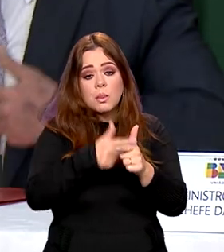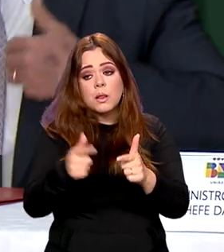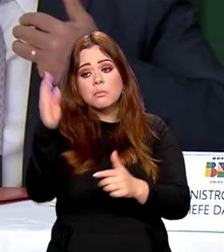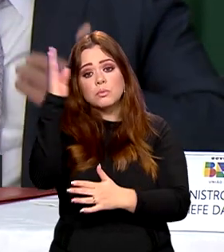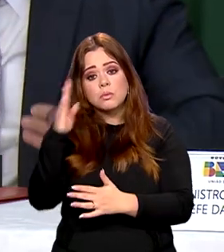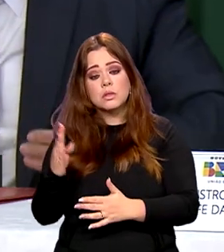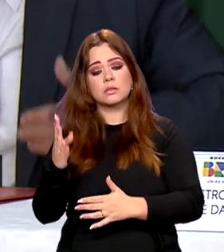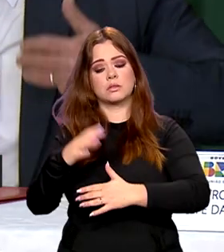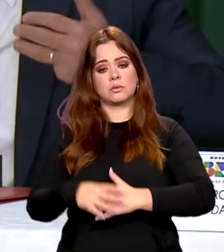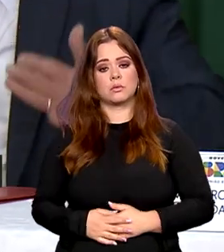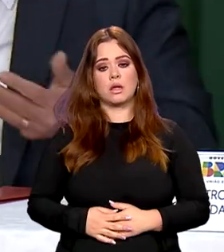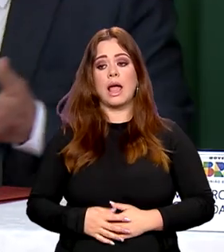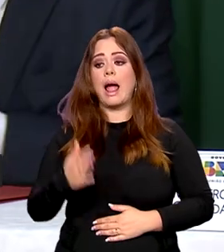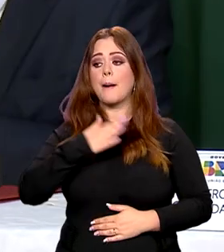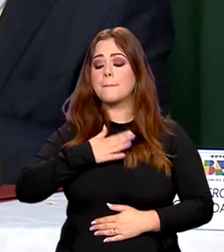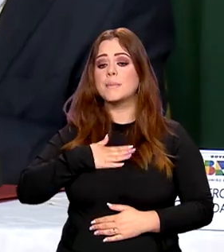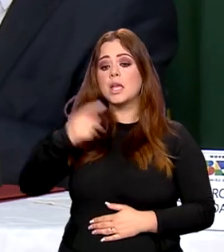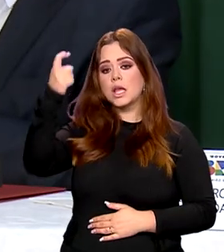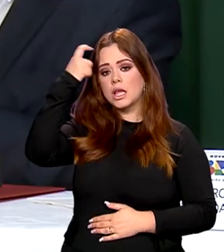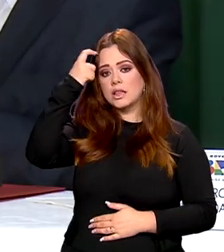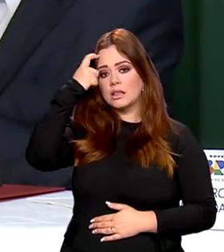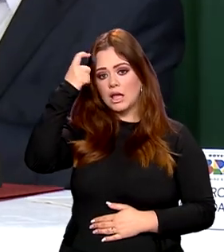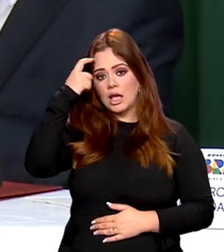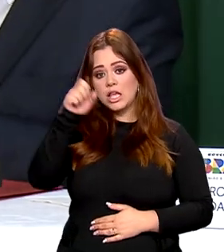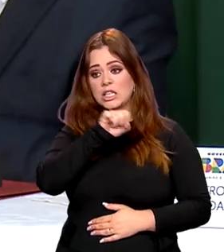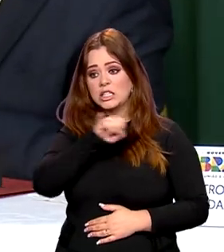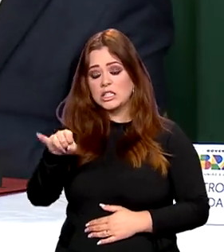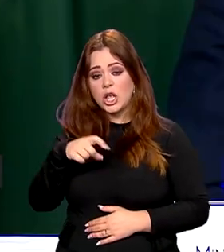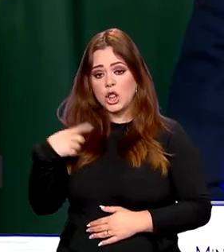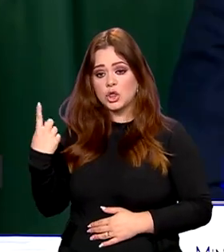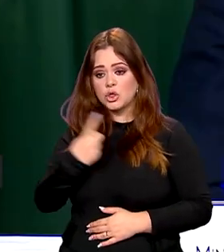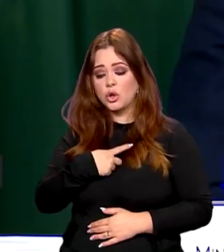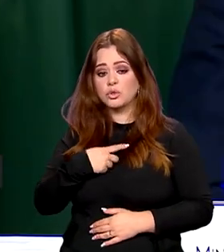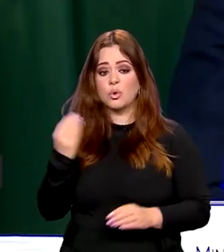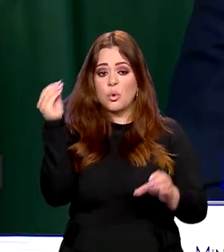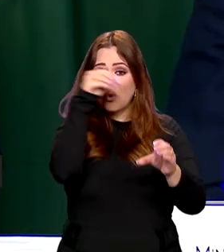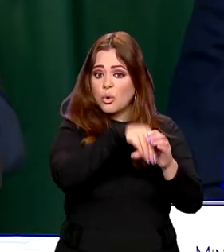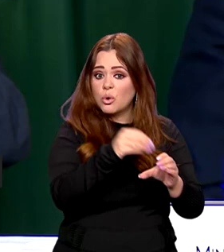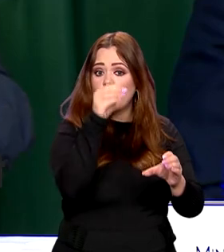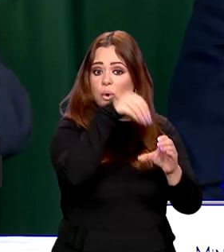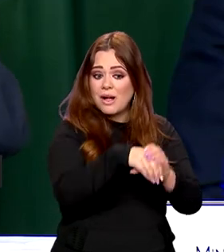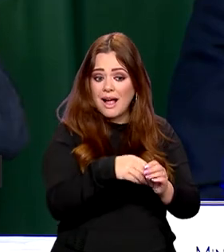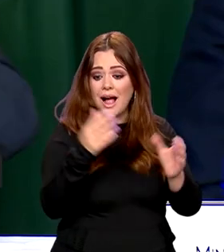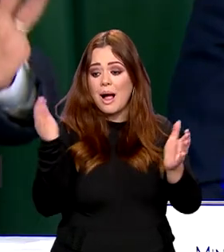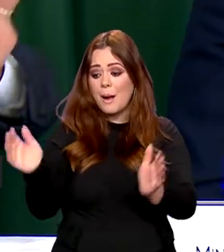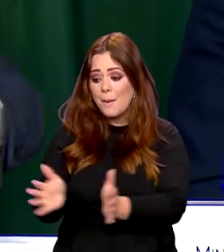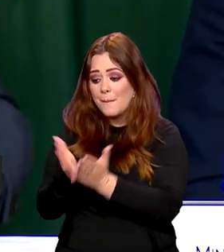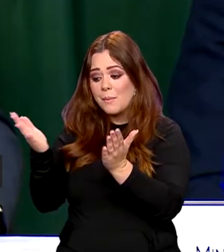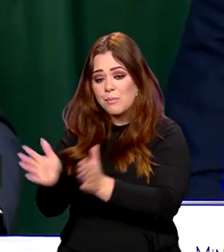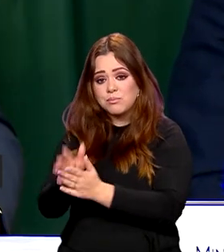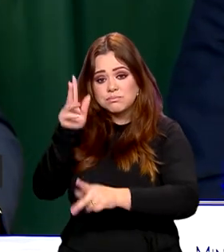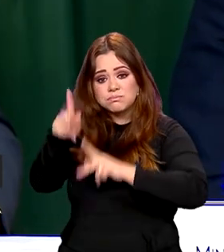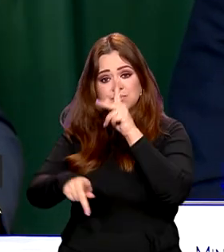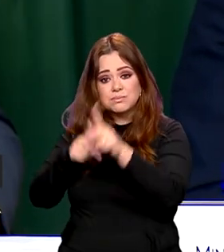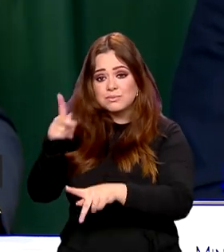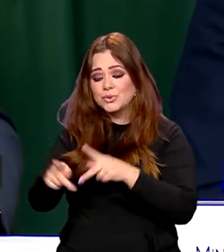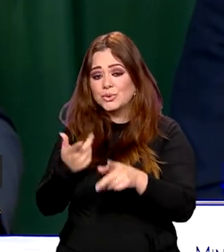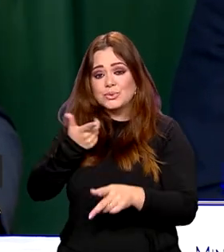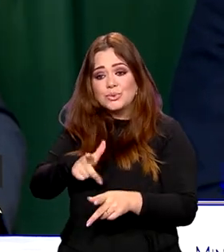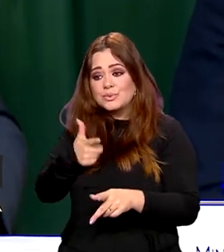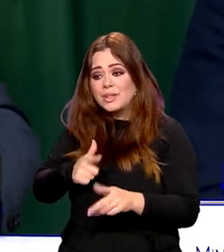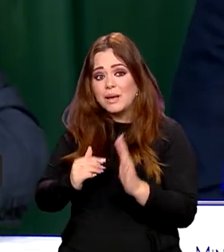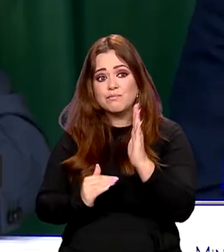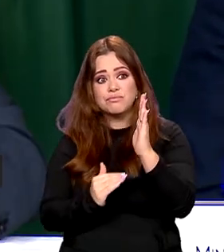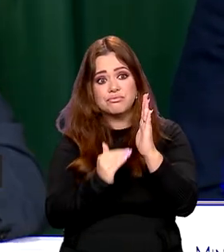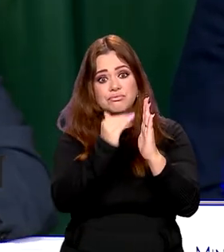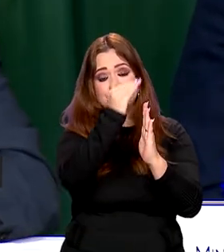outra vez, a minha ideia é de que se a gente não incluir o povo pobre no orçamento, esse país não dá qualidade.